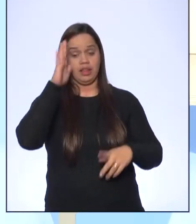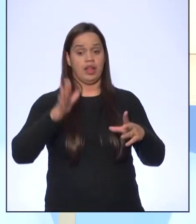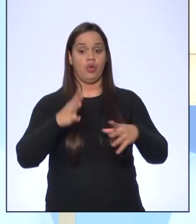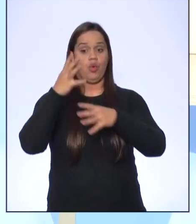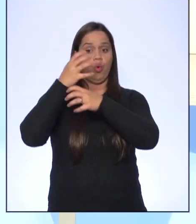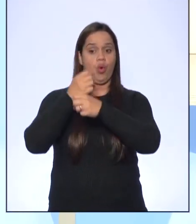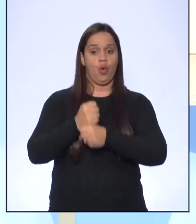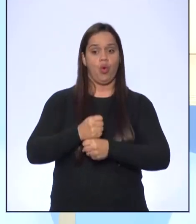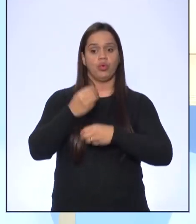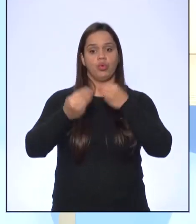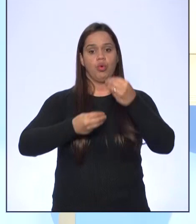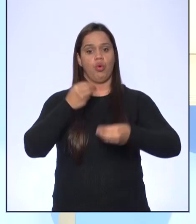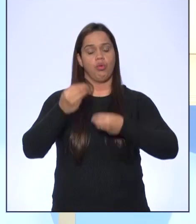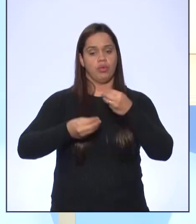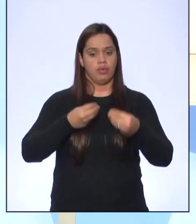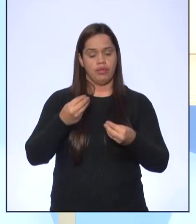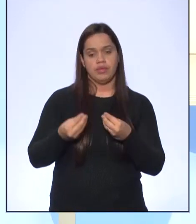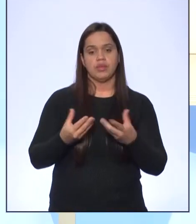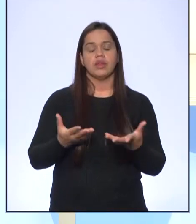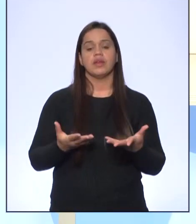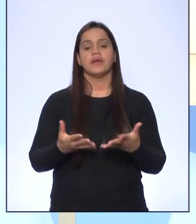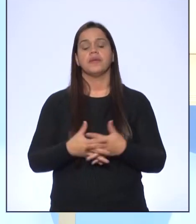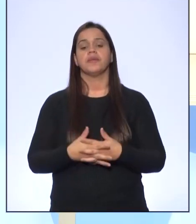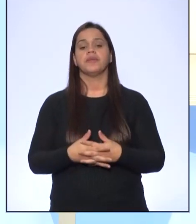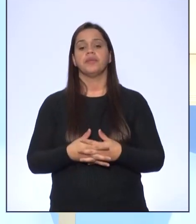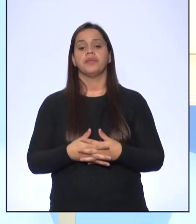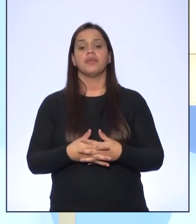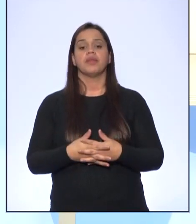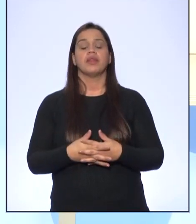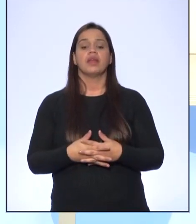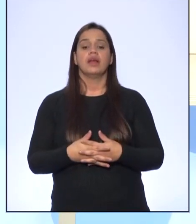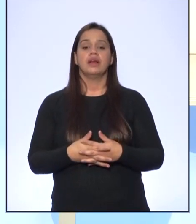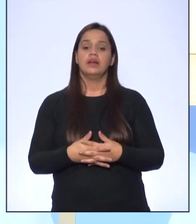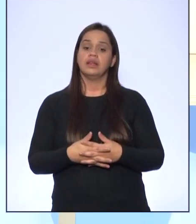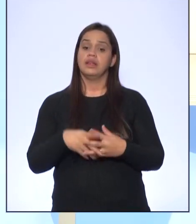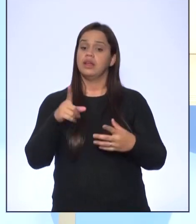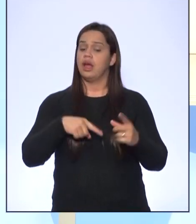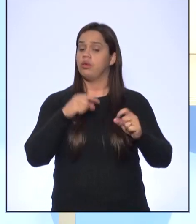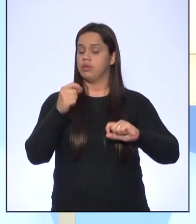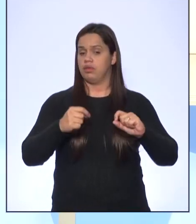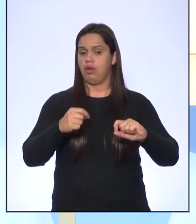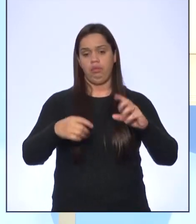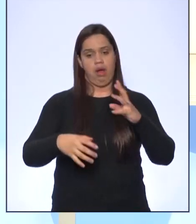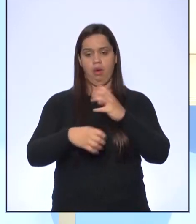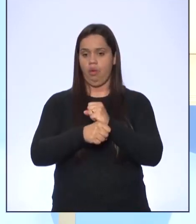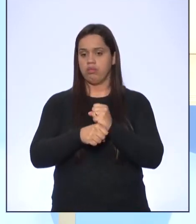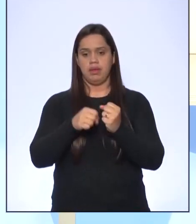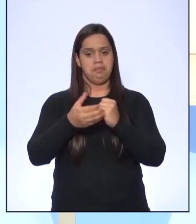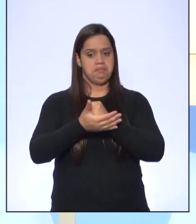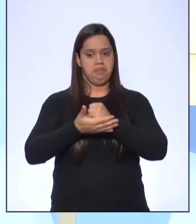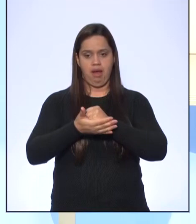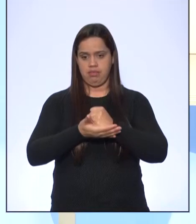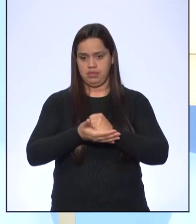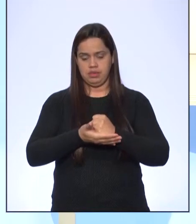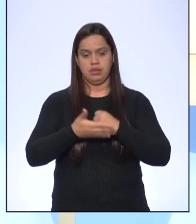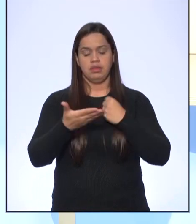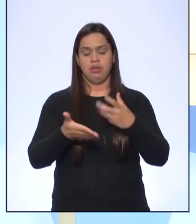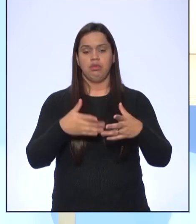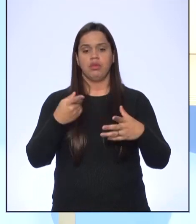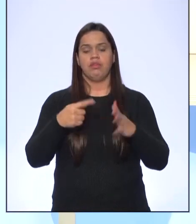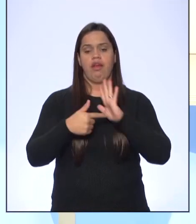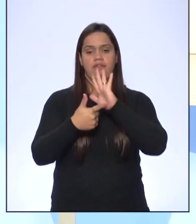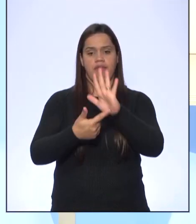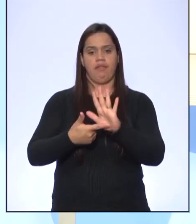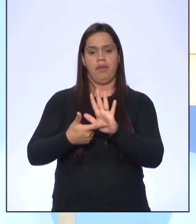conta, né? A questão de como nós vamos fazer isso, tal e etc, que é uma conta básica. Então, a ideia da conta aí que vai aparecer